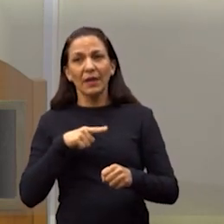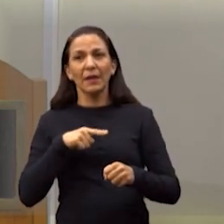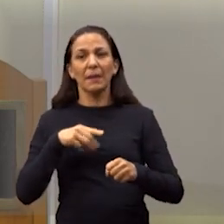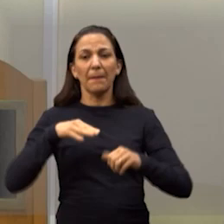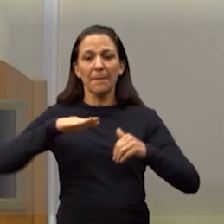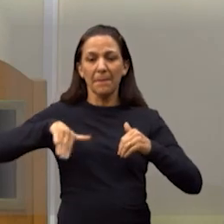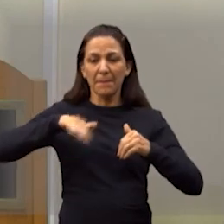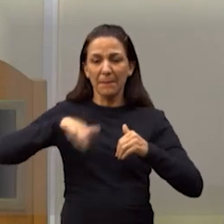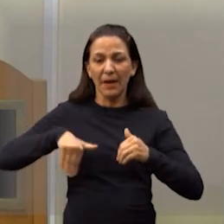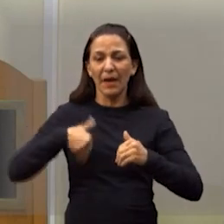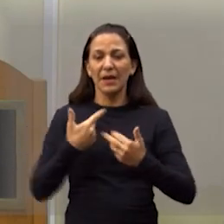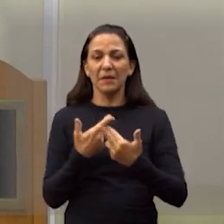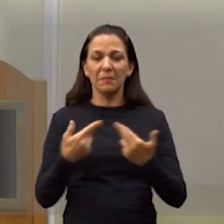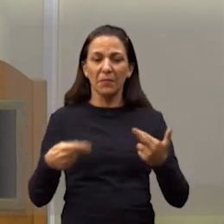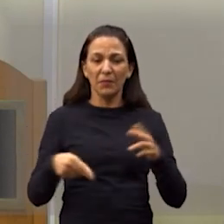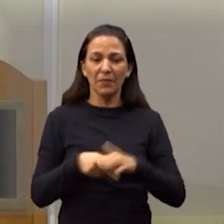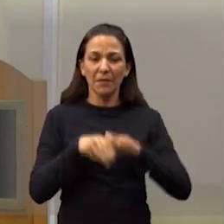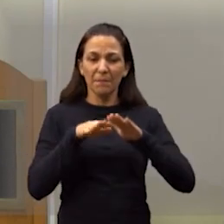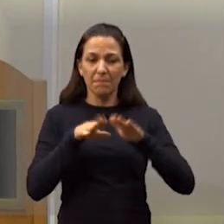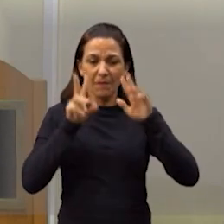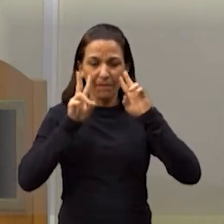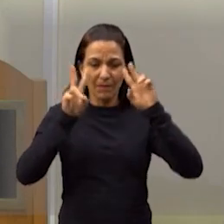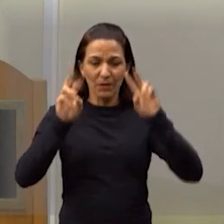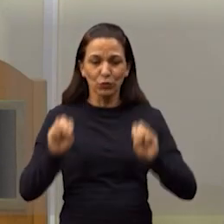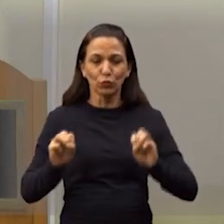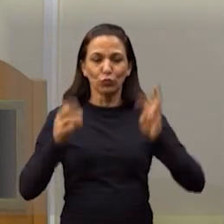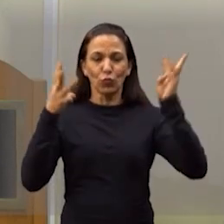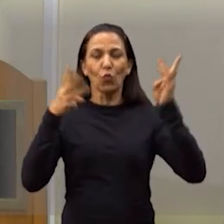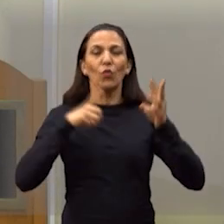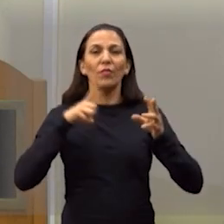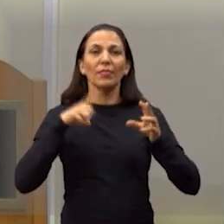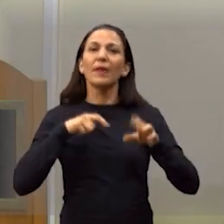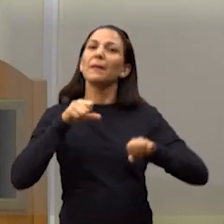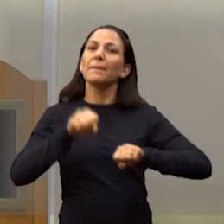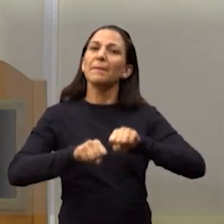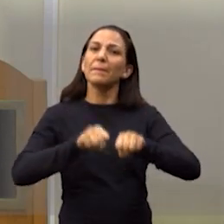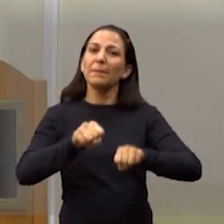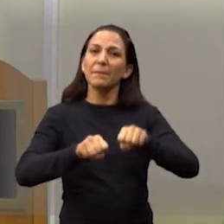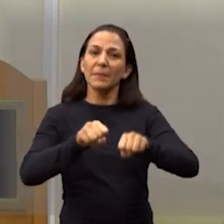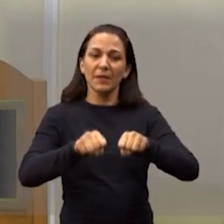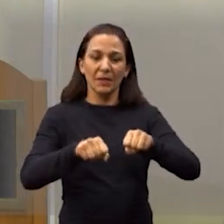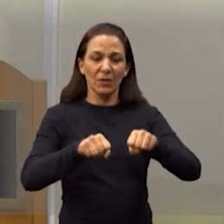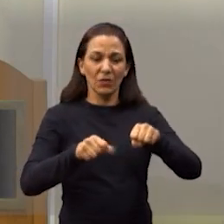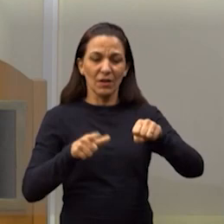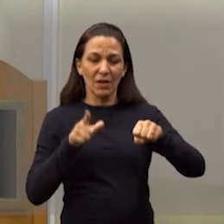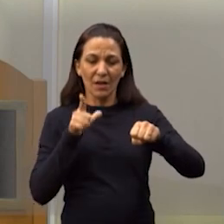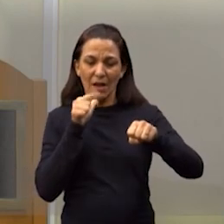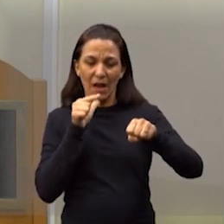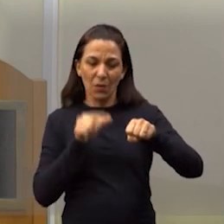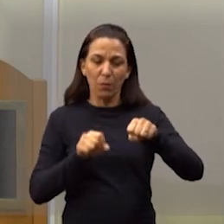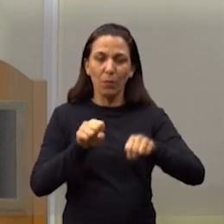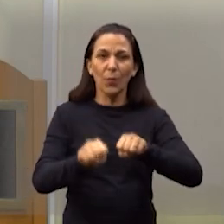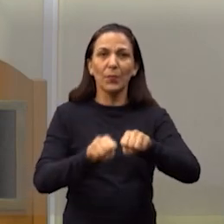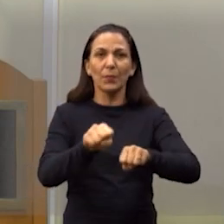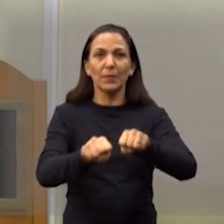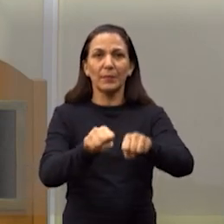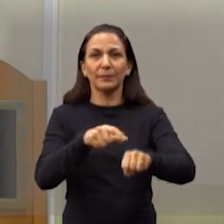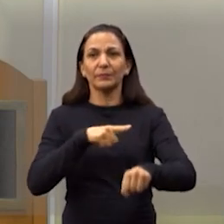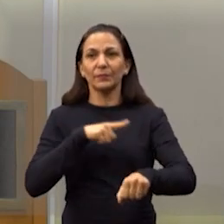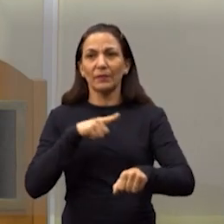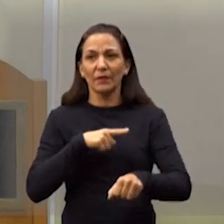praias artificiais Palco para apresentações artísticas bar e pedalinhos o local tem quadras campos de futebol